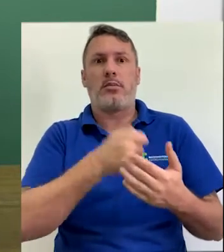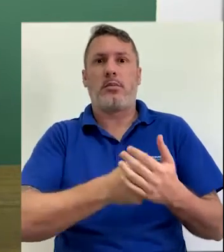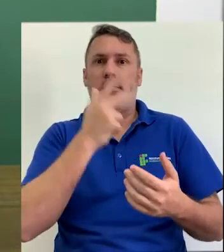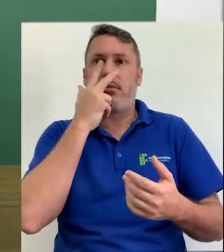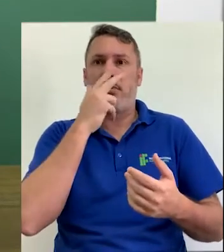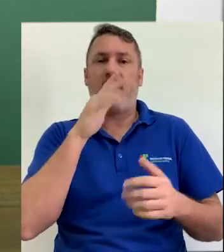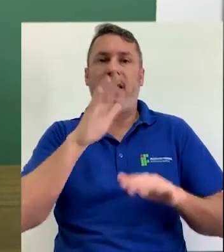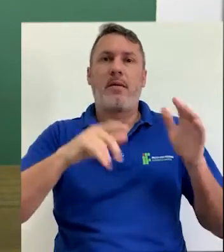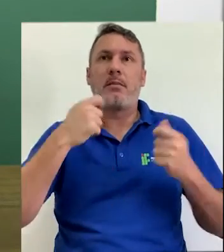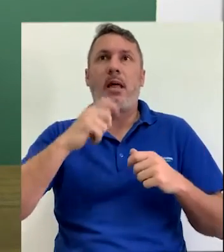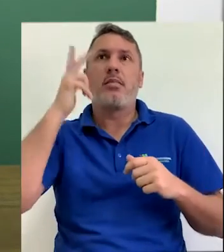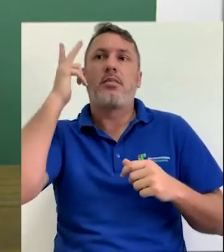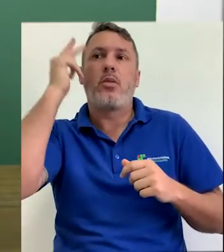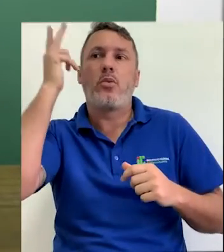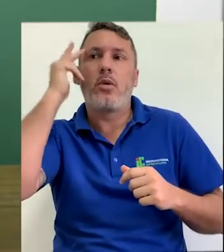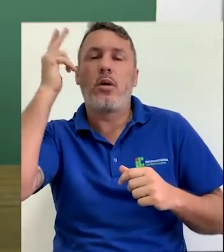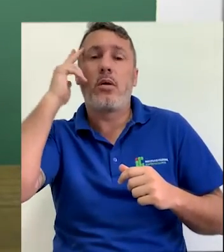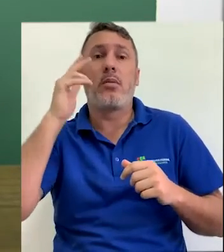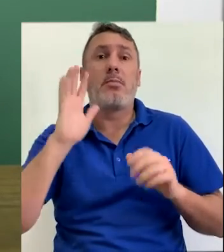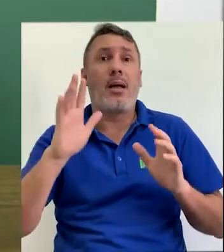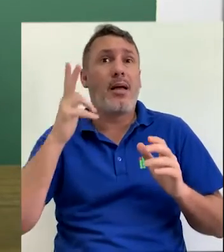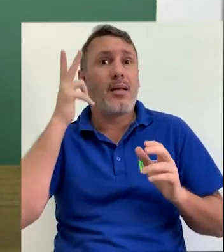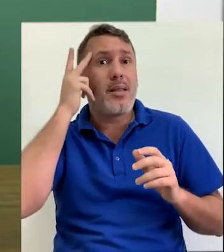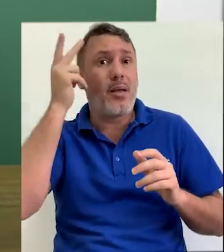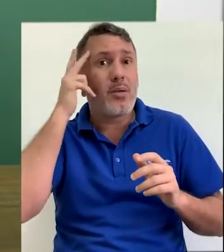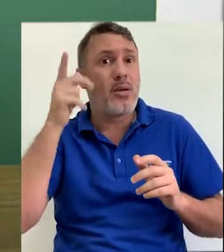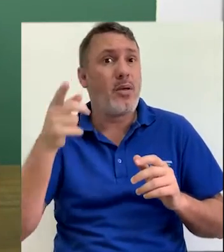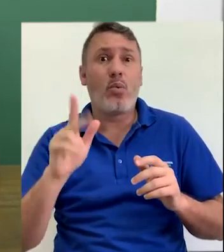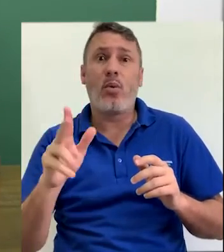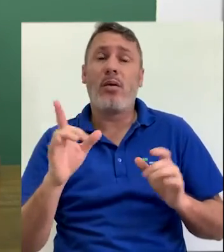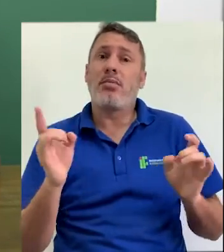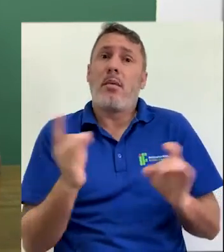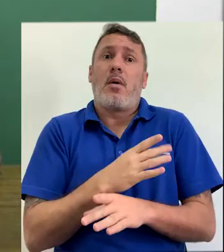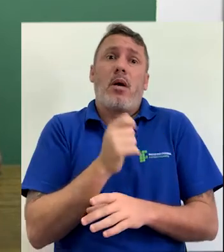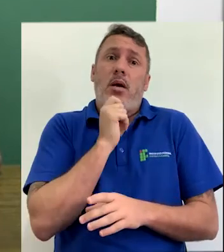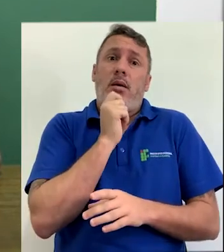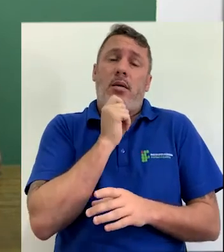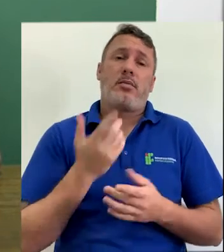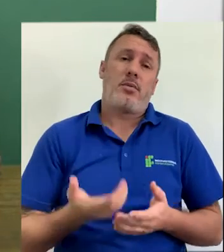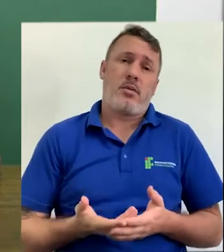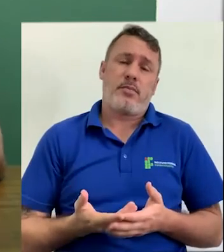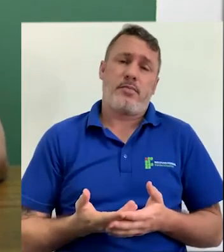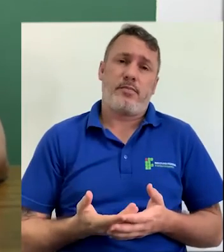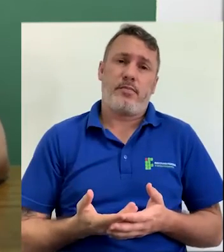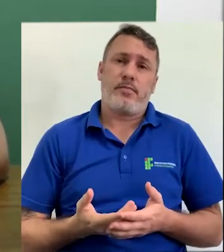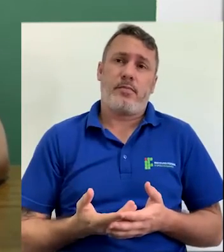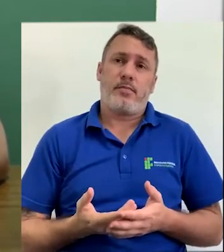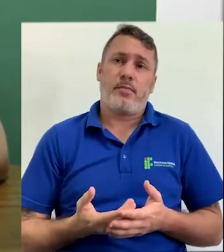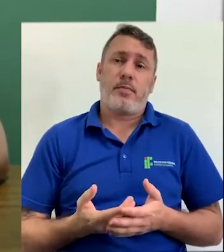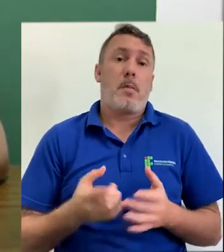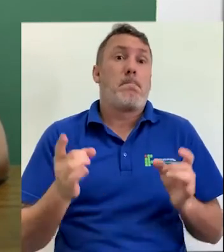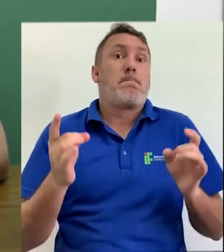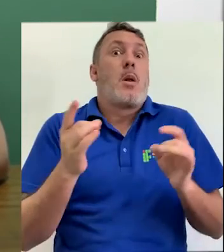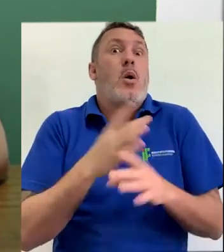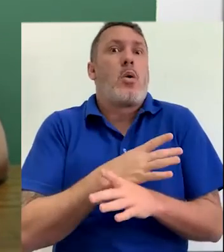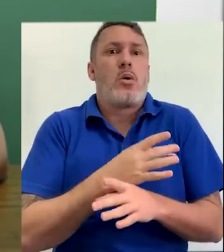para ficar natural algo que no momento não está preparado, não está